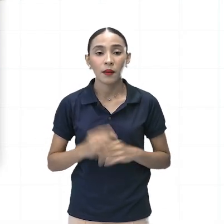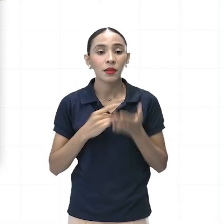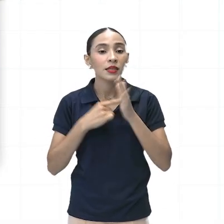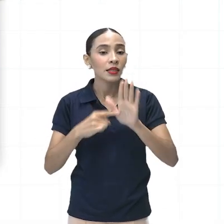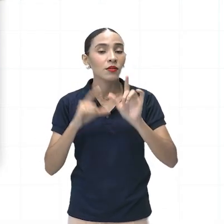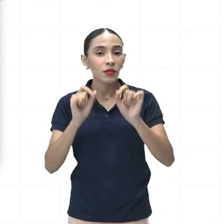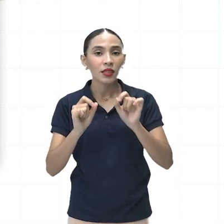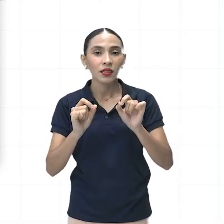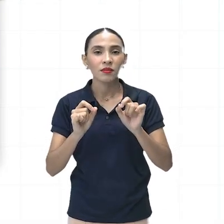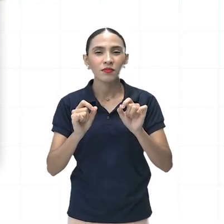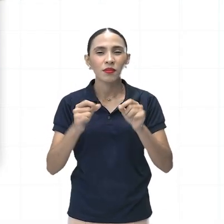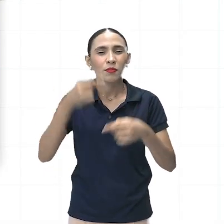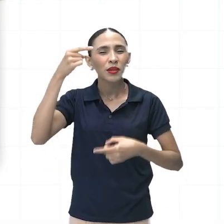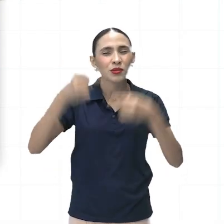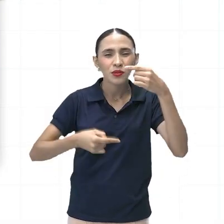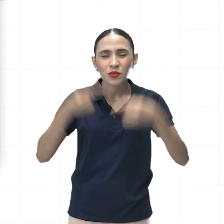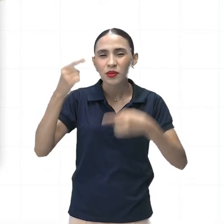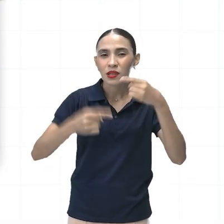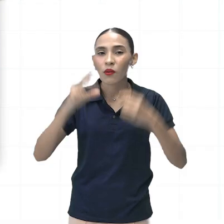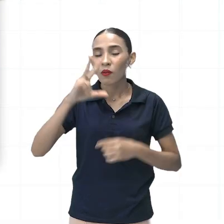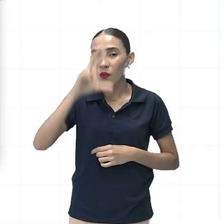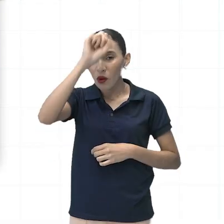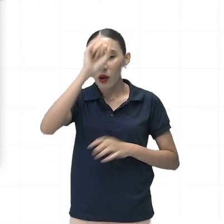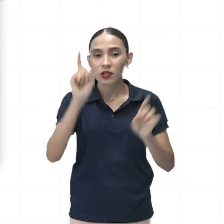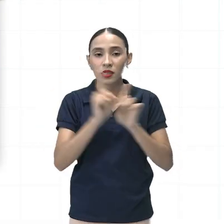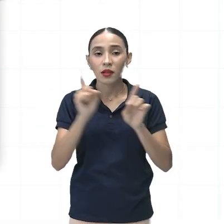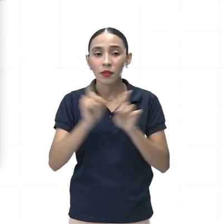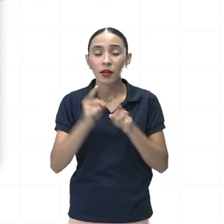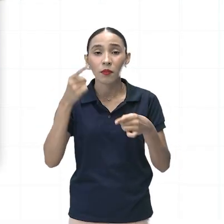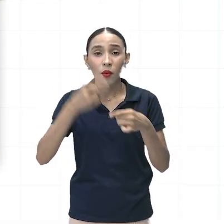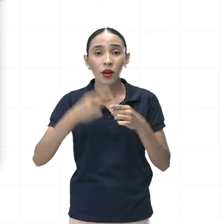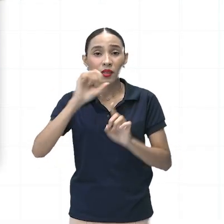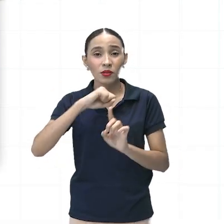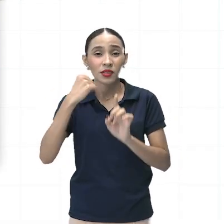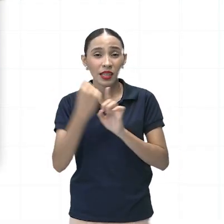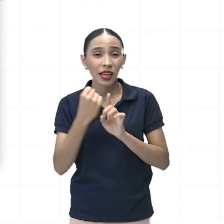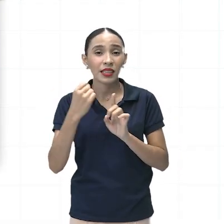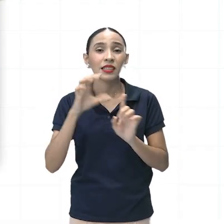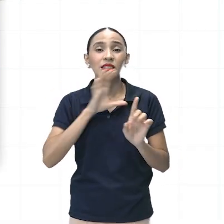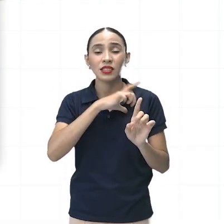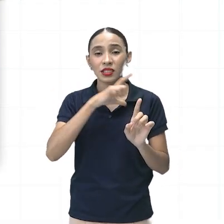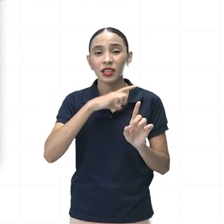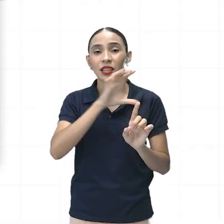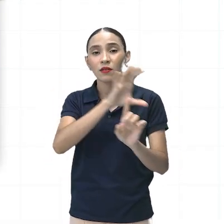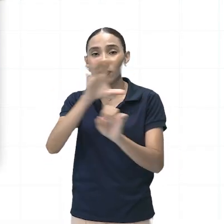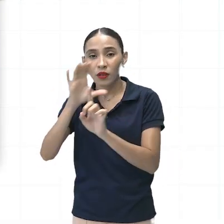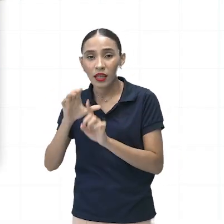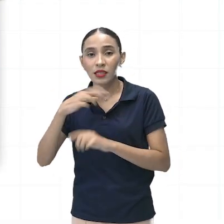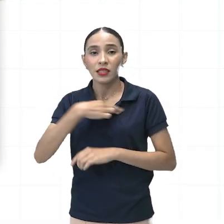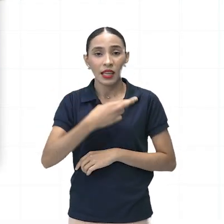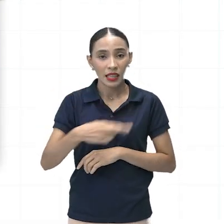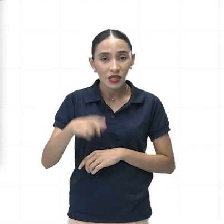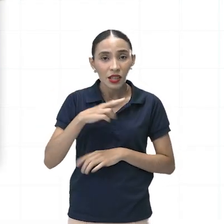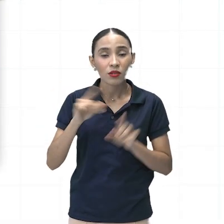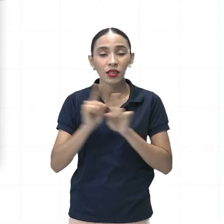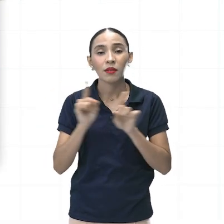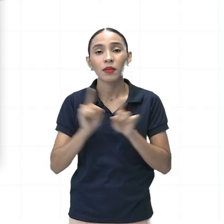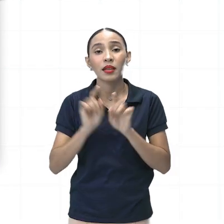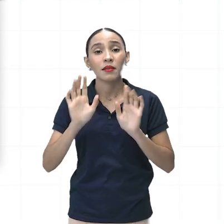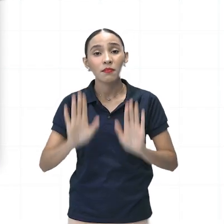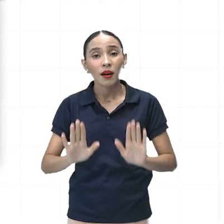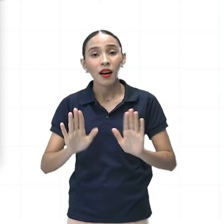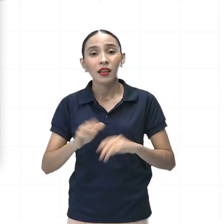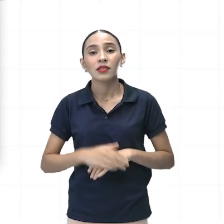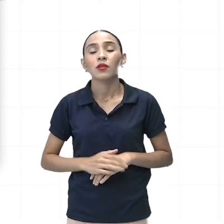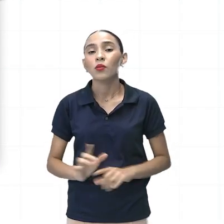trazendo grande controvérsia naquela época, pois a sociedade era fortemente influenciada pela religião. Mas, ao mesmo